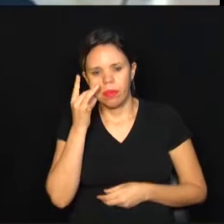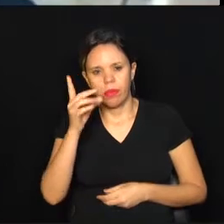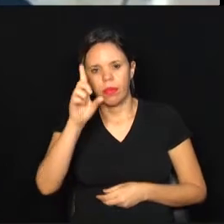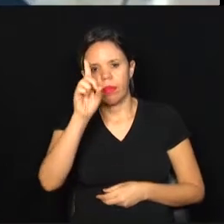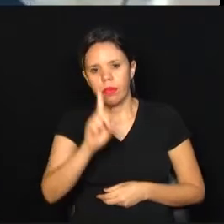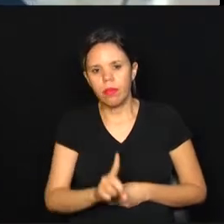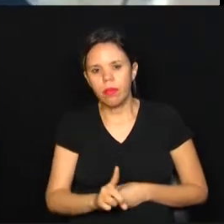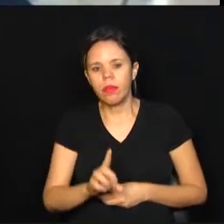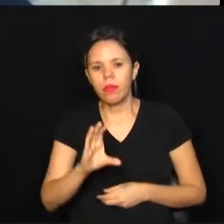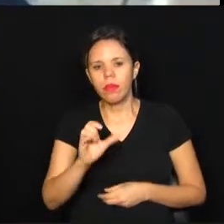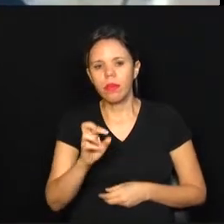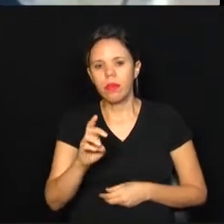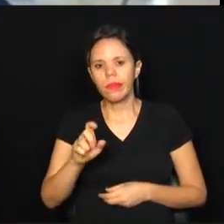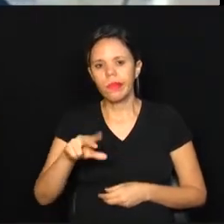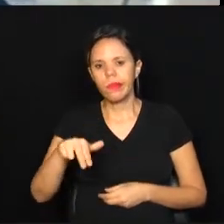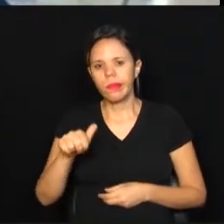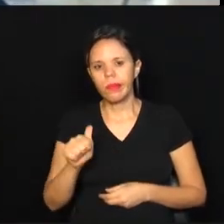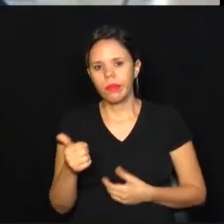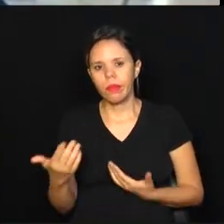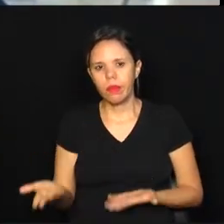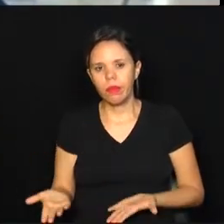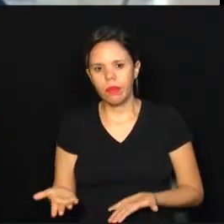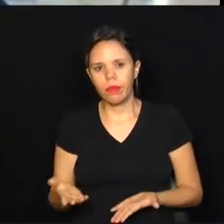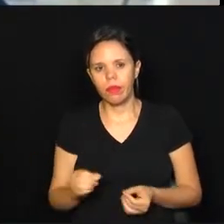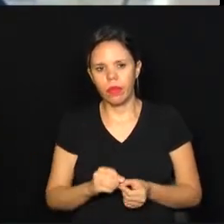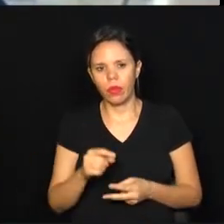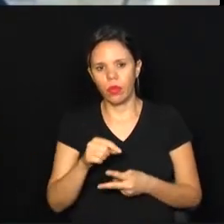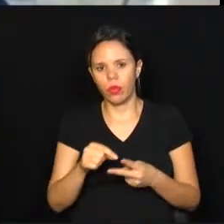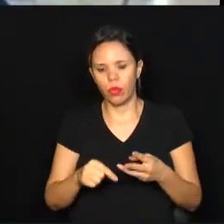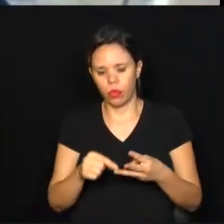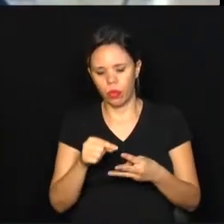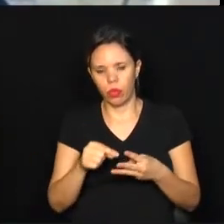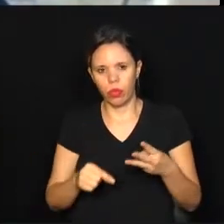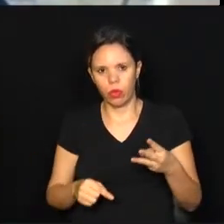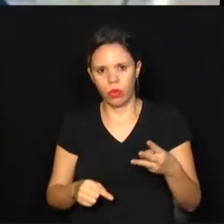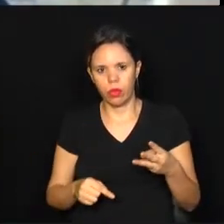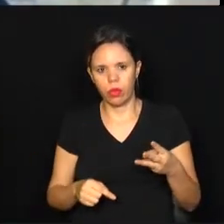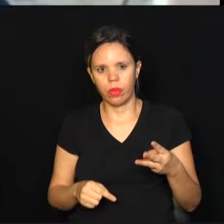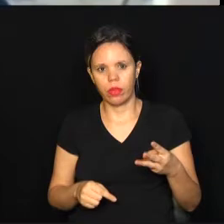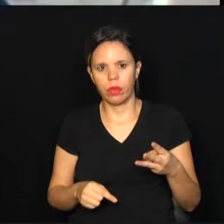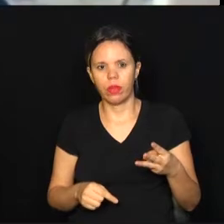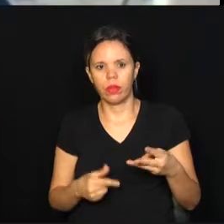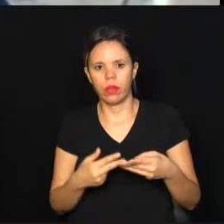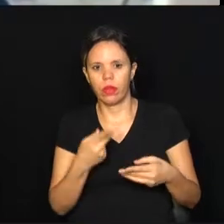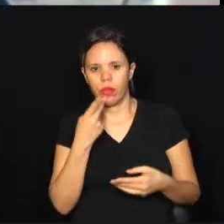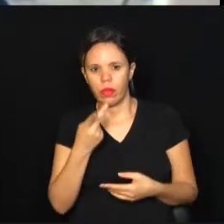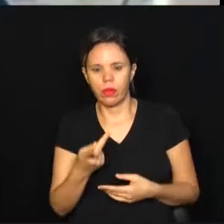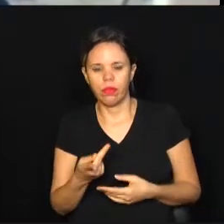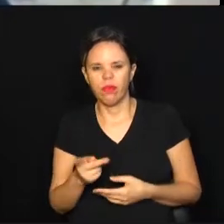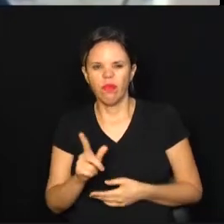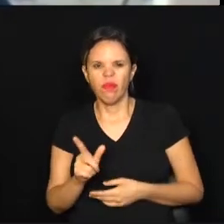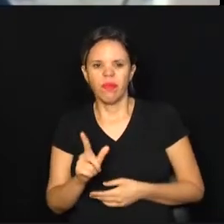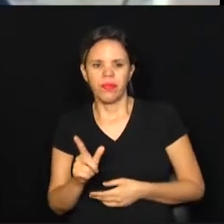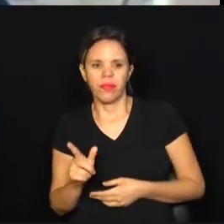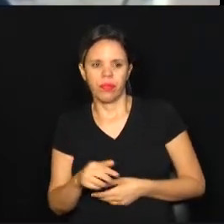diretora Carolina aqui. Eu queria fazer 2 ou 3 questões, professora. Evidente